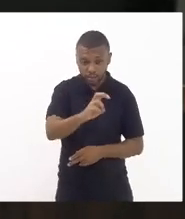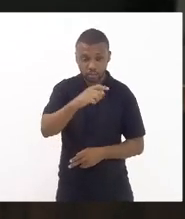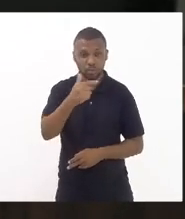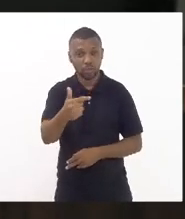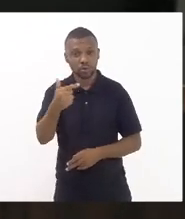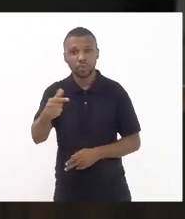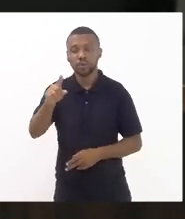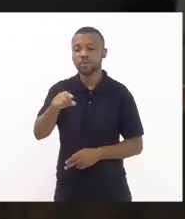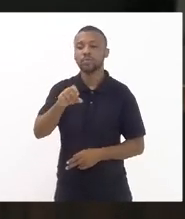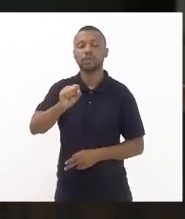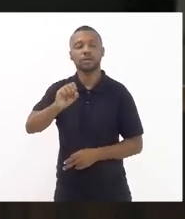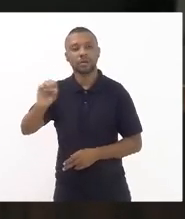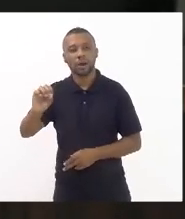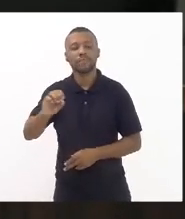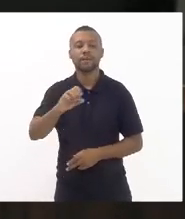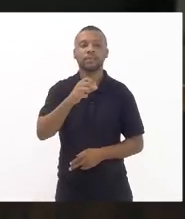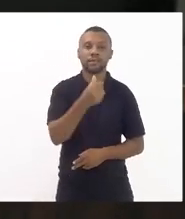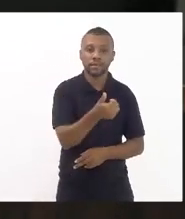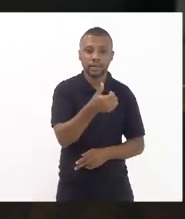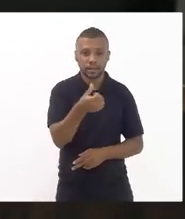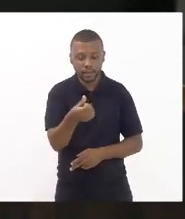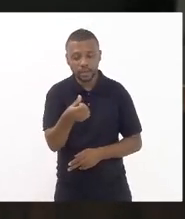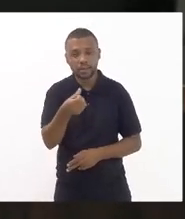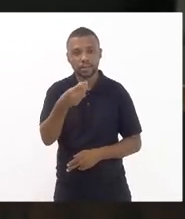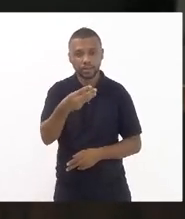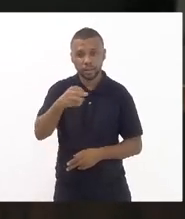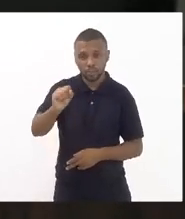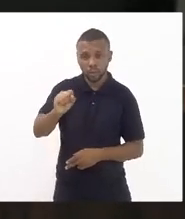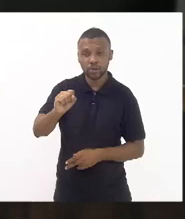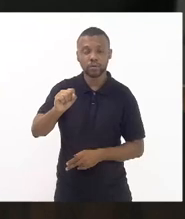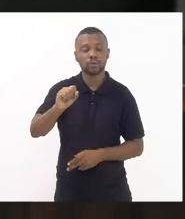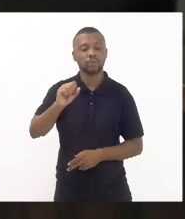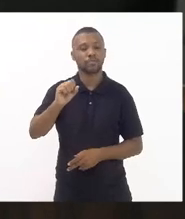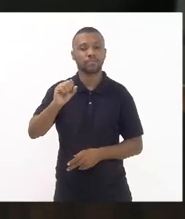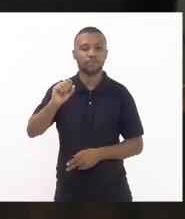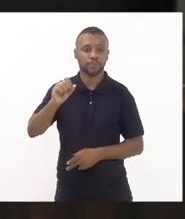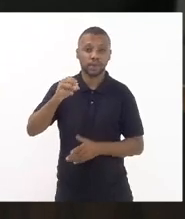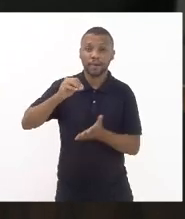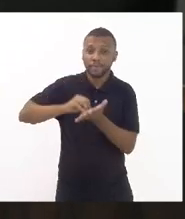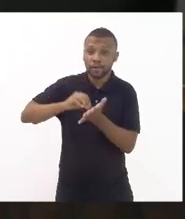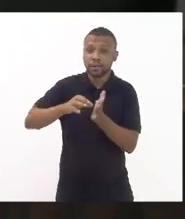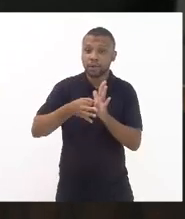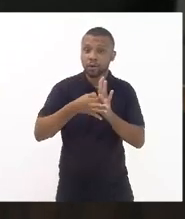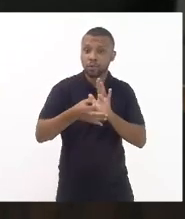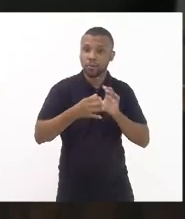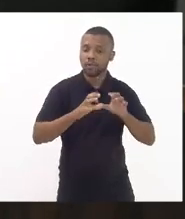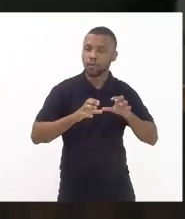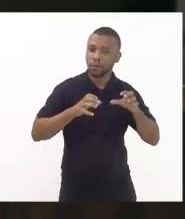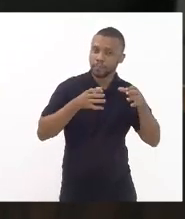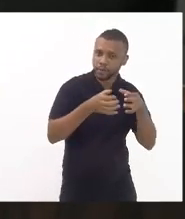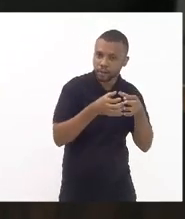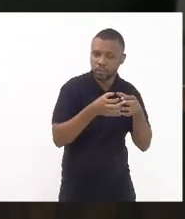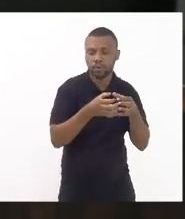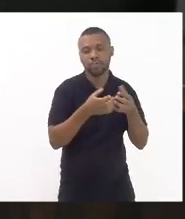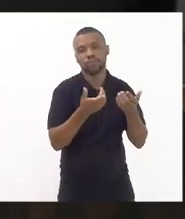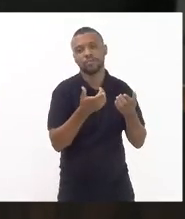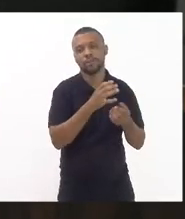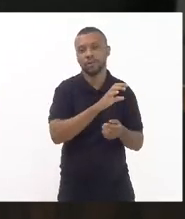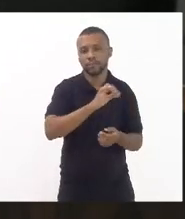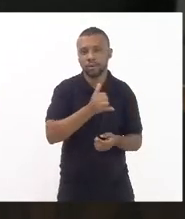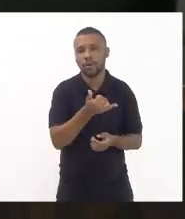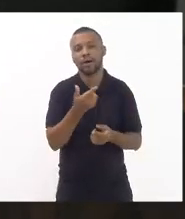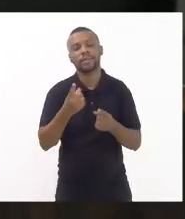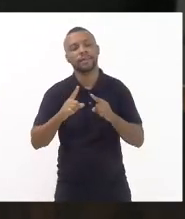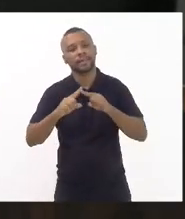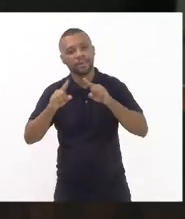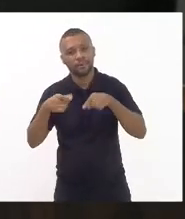1522/89 e 1638/90 e dá outras providências. Pendendo de pareceres das comissões de Constituição e Justiça, Servidores Públicos, de Segurança Pública,